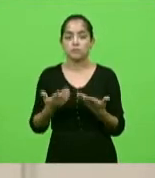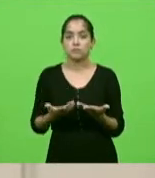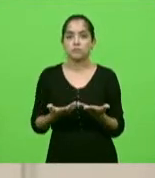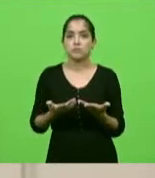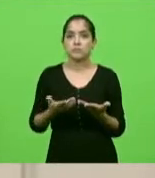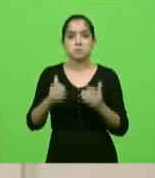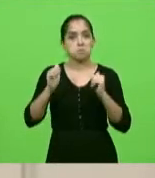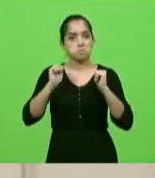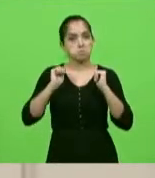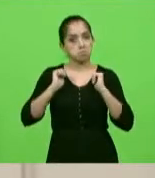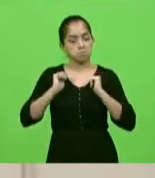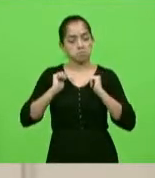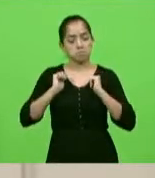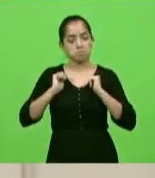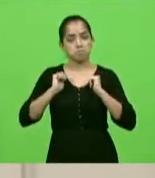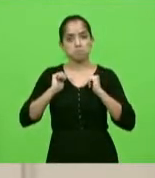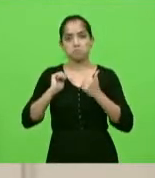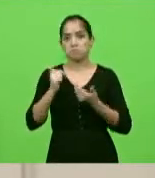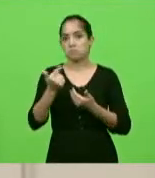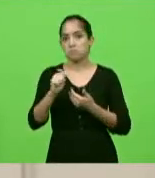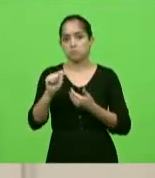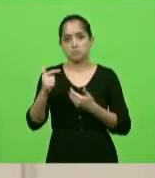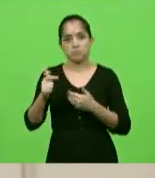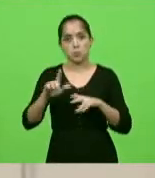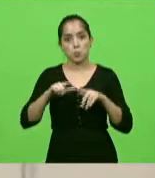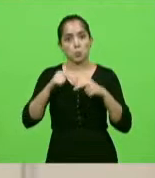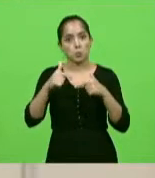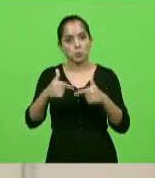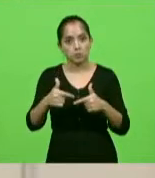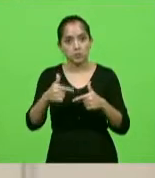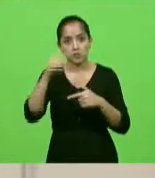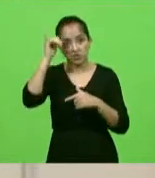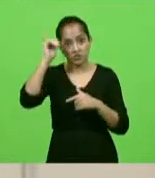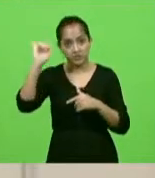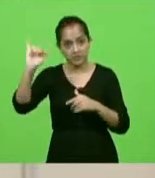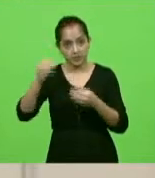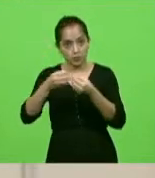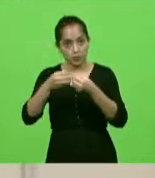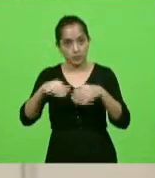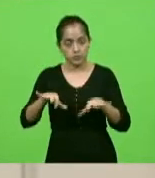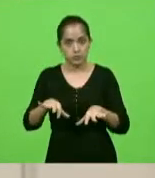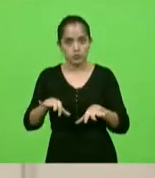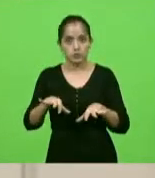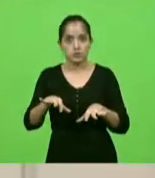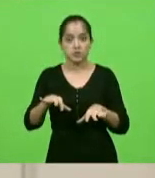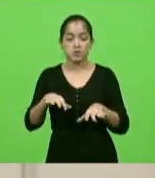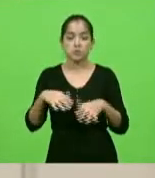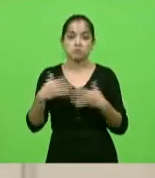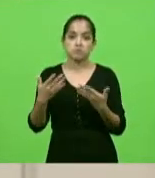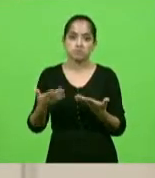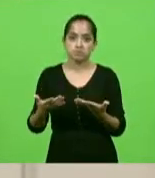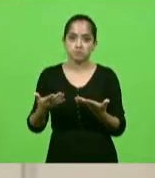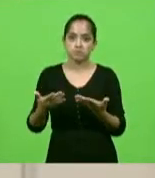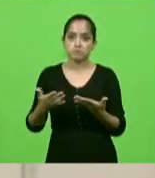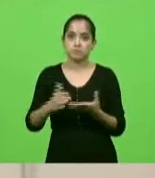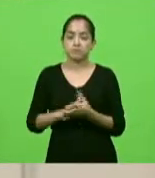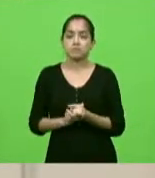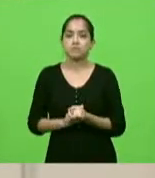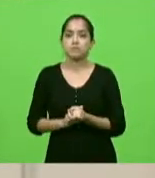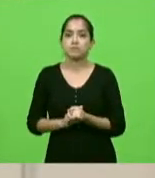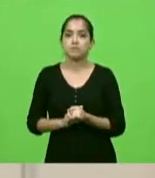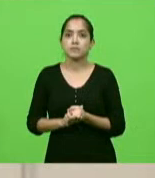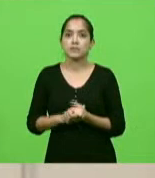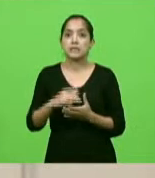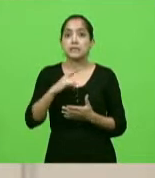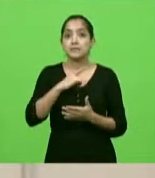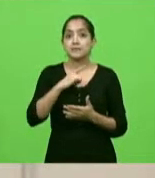omissão, nem na conduta do dever de evitar o prejuízo, poderia